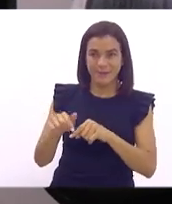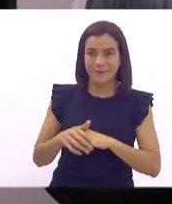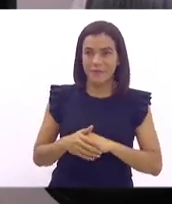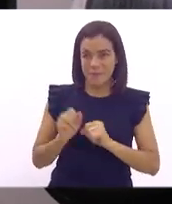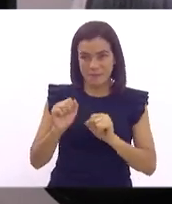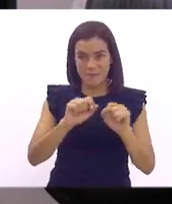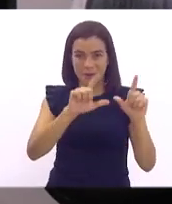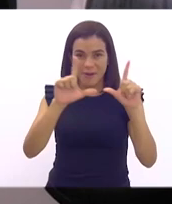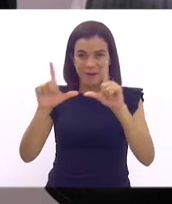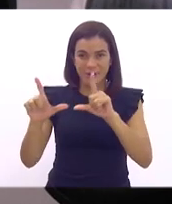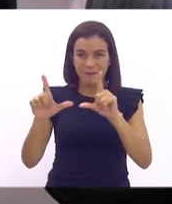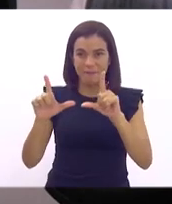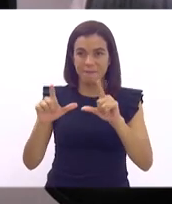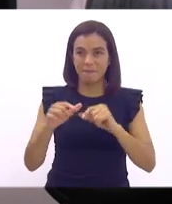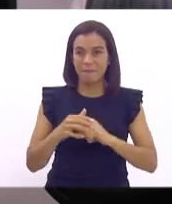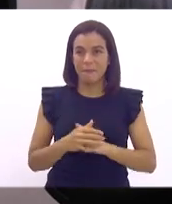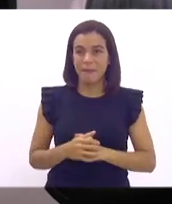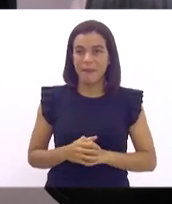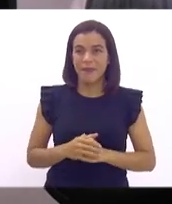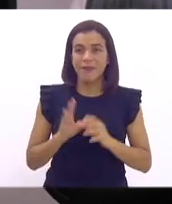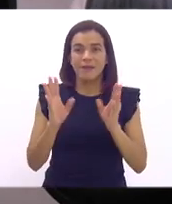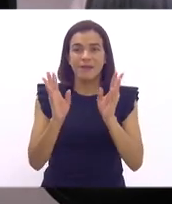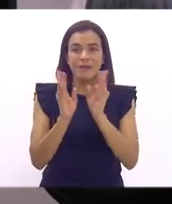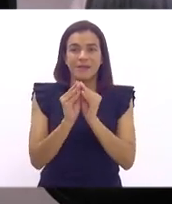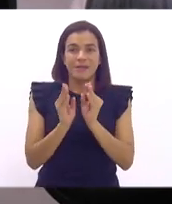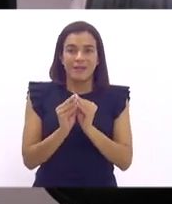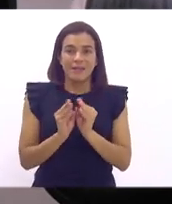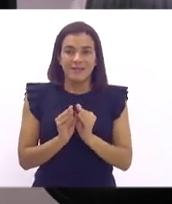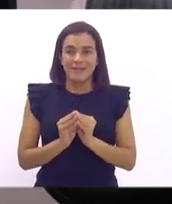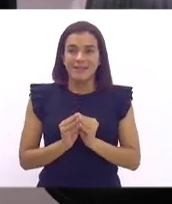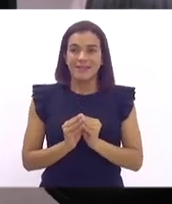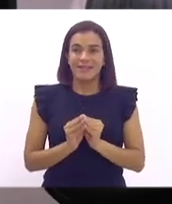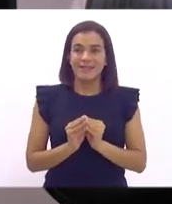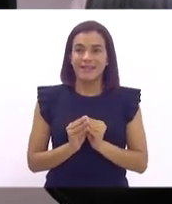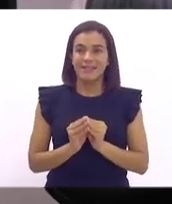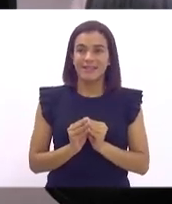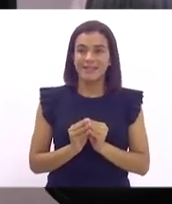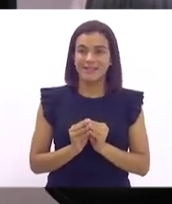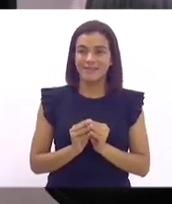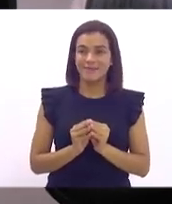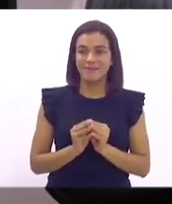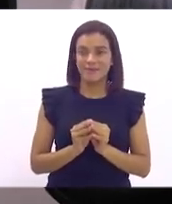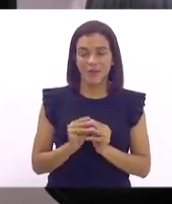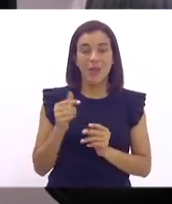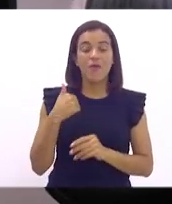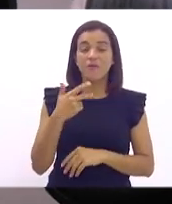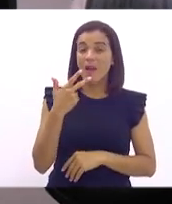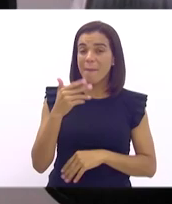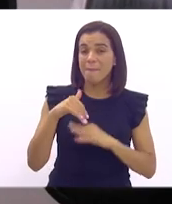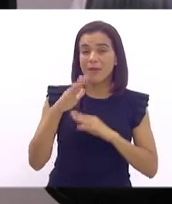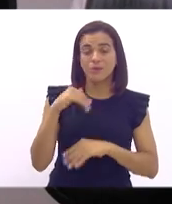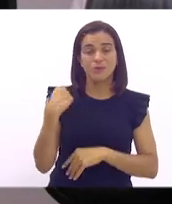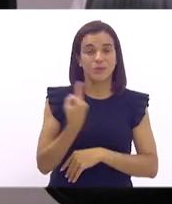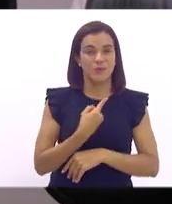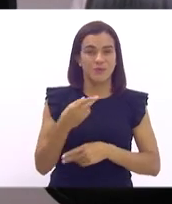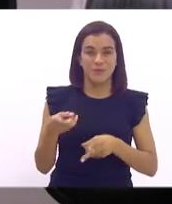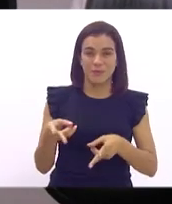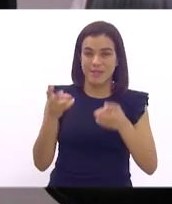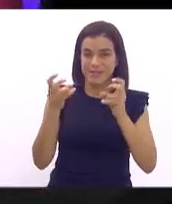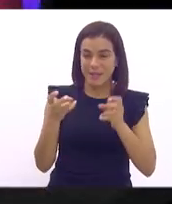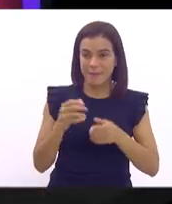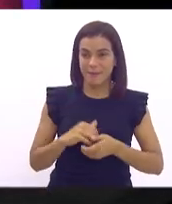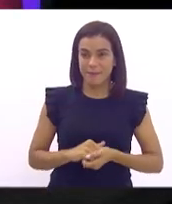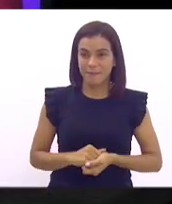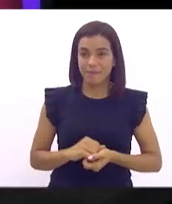pode passar? Eu vou ser muito breve para me ocupar mais do que a gente percebe hoje. Né? Então, o